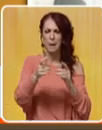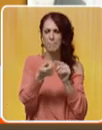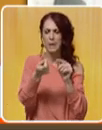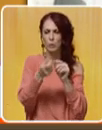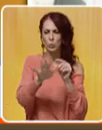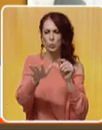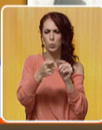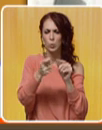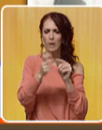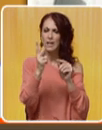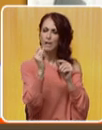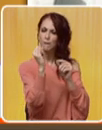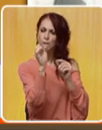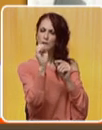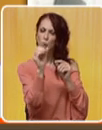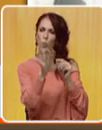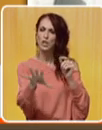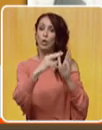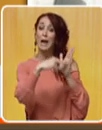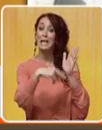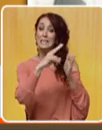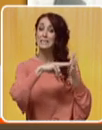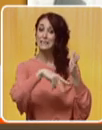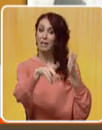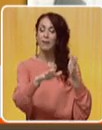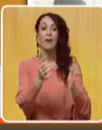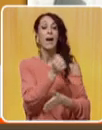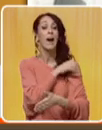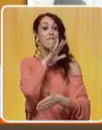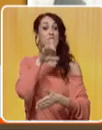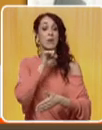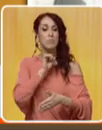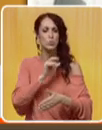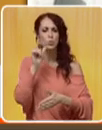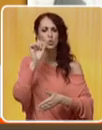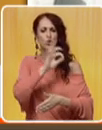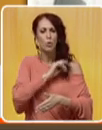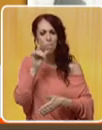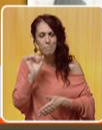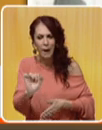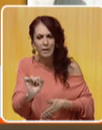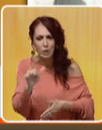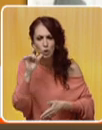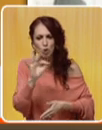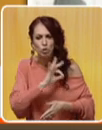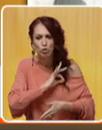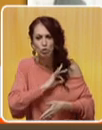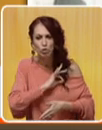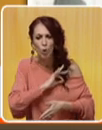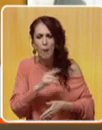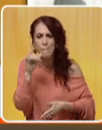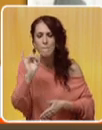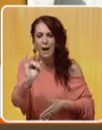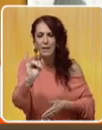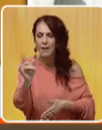de de vigo na Galiza Esta é a casa de família o senhor em baixo era o pai ou não este senhor aqui em baixo